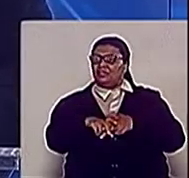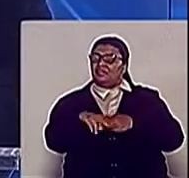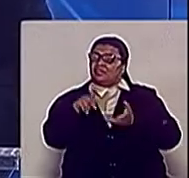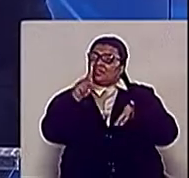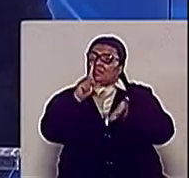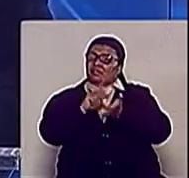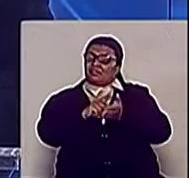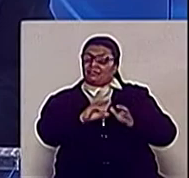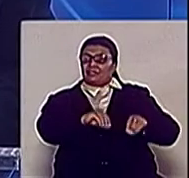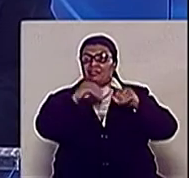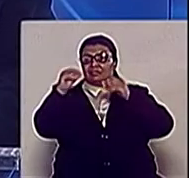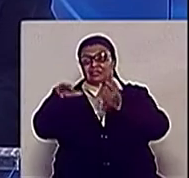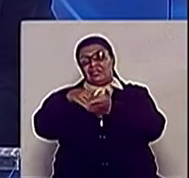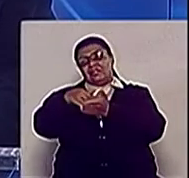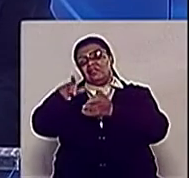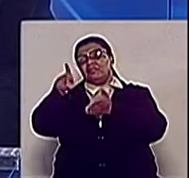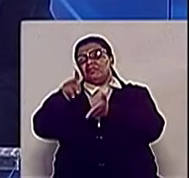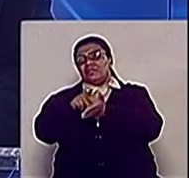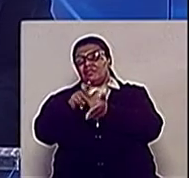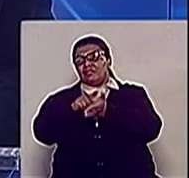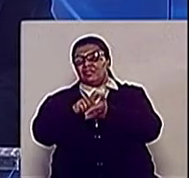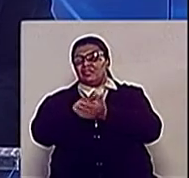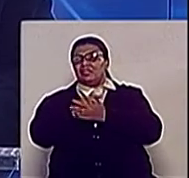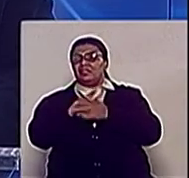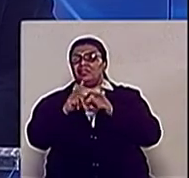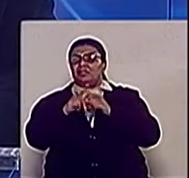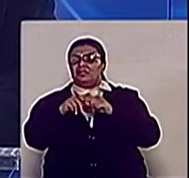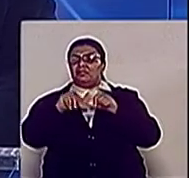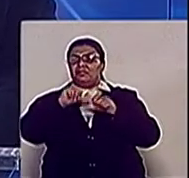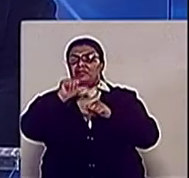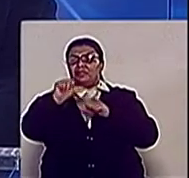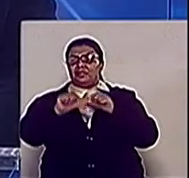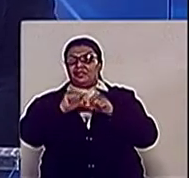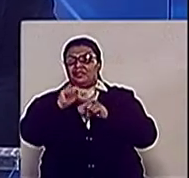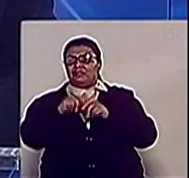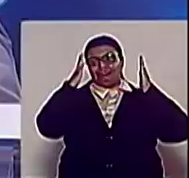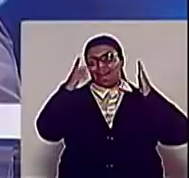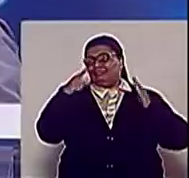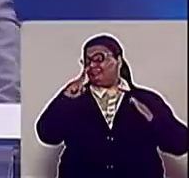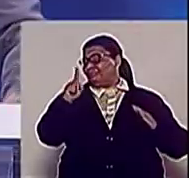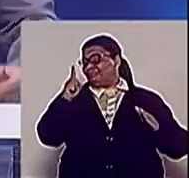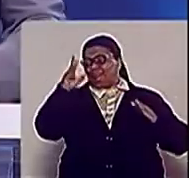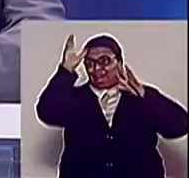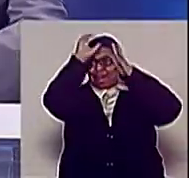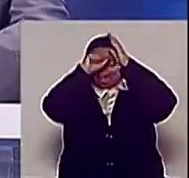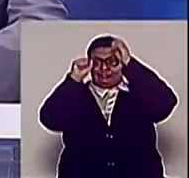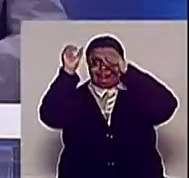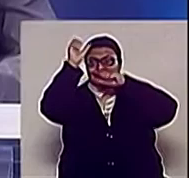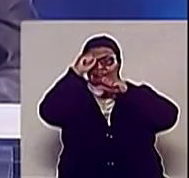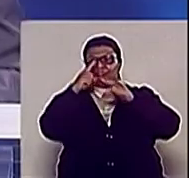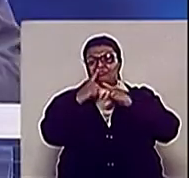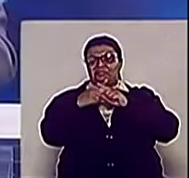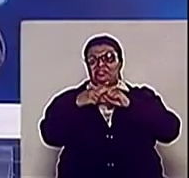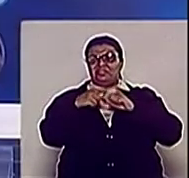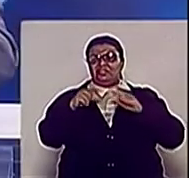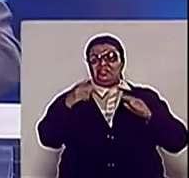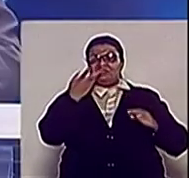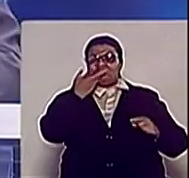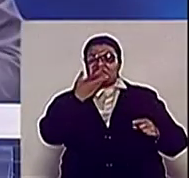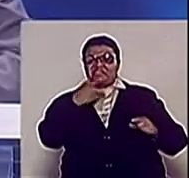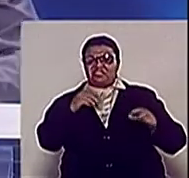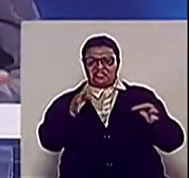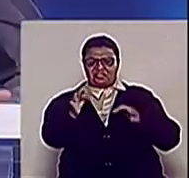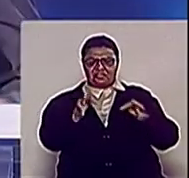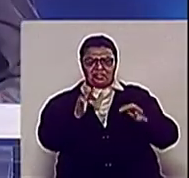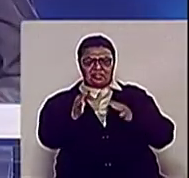Embraer está indo embora porque está desnacionalizando. Ela está produzindo em outros países. Esse negócio de criança mexer em computador, mexer